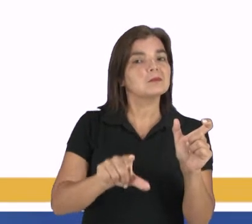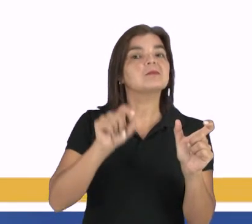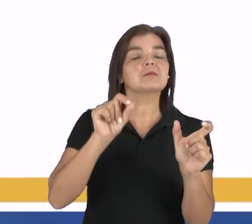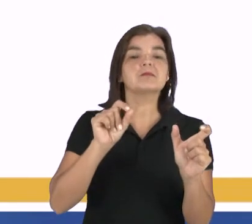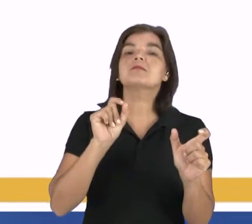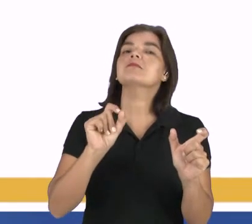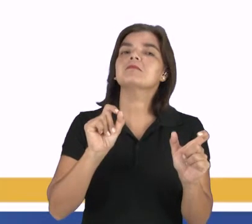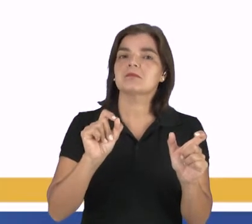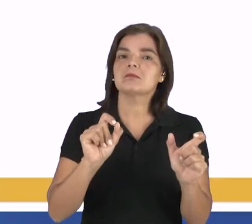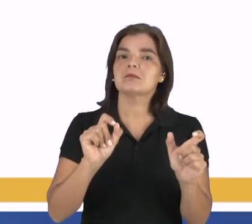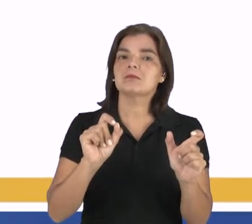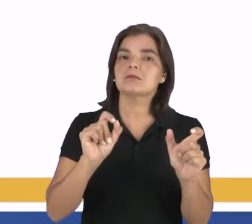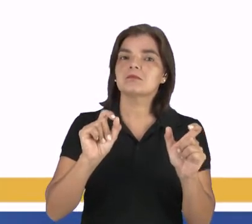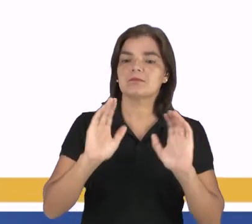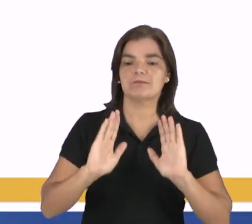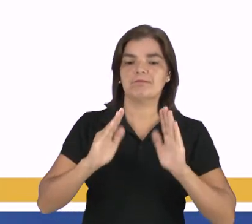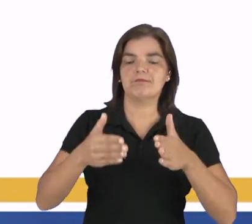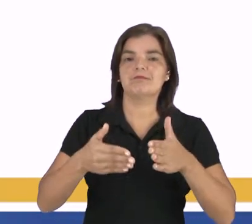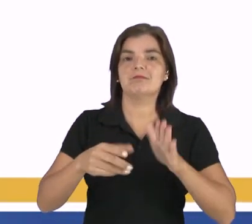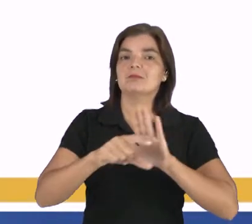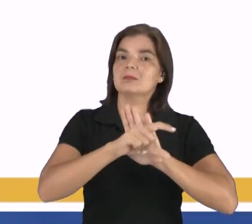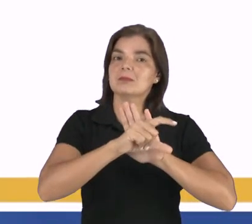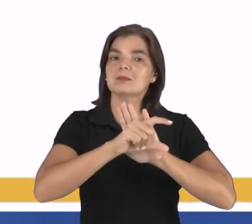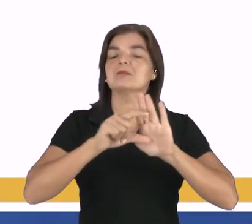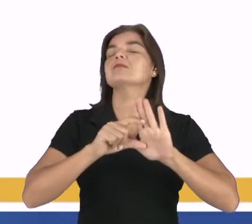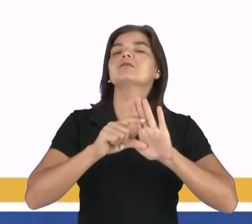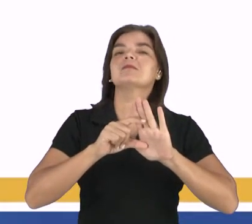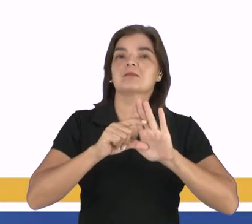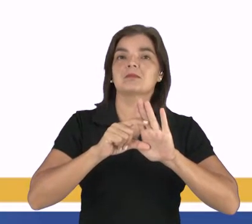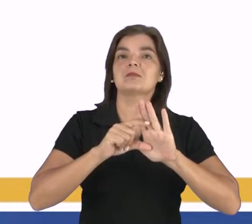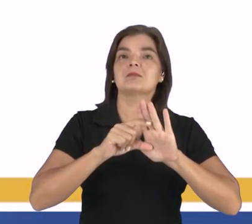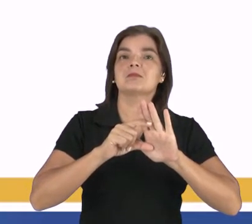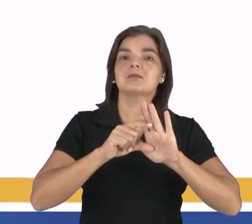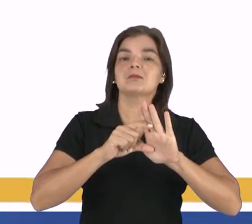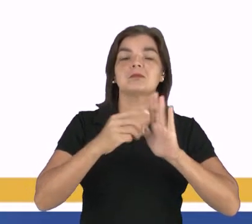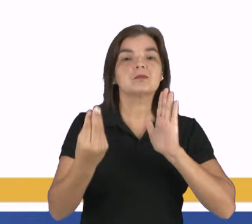escolhida daria estabilidade ao parágrafo, ou seja,